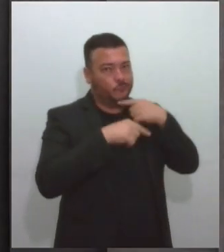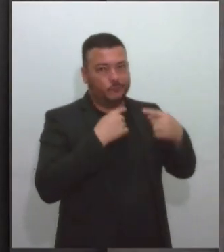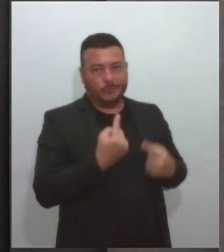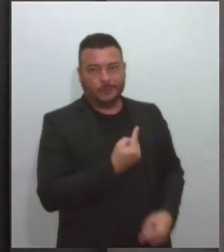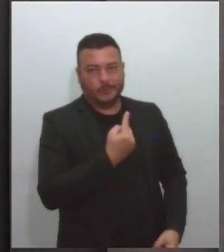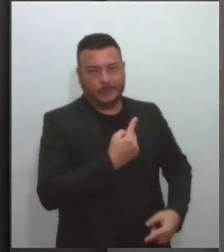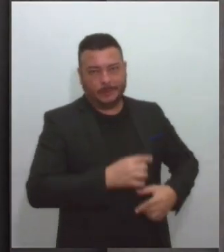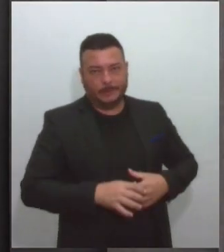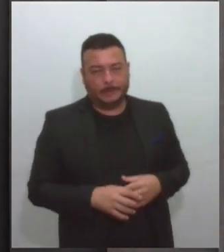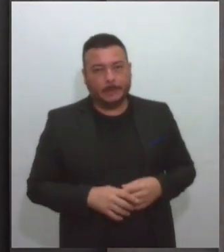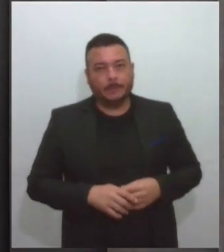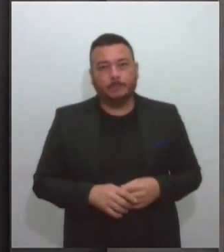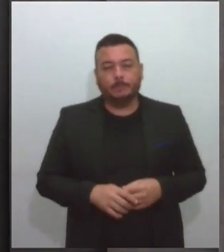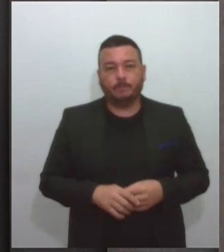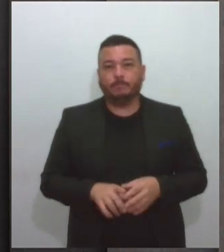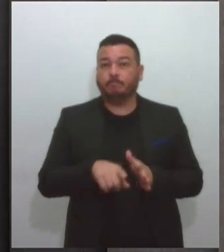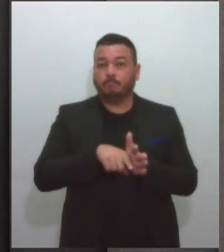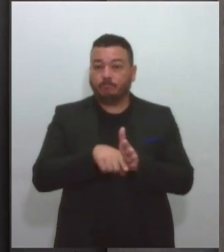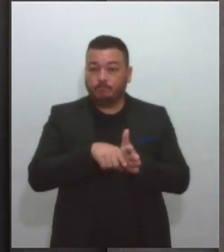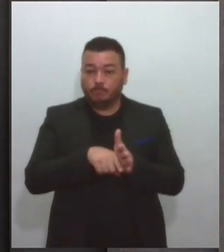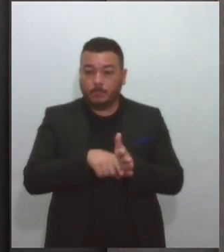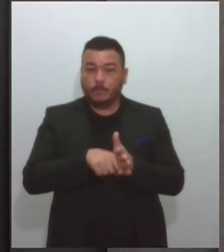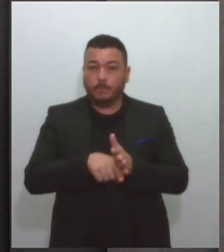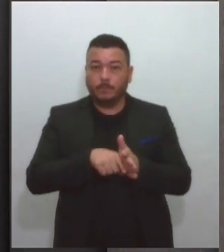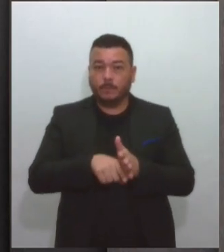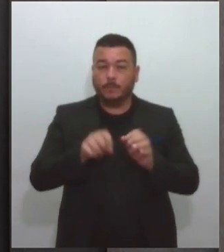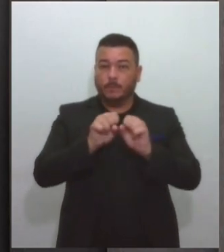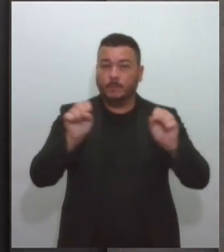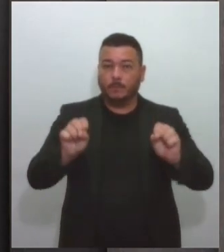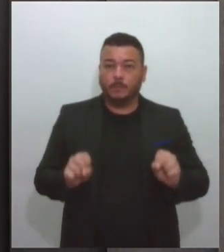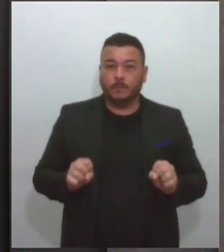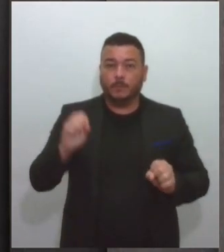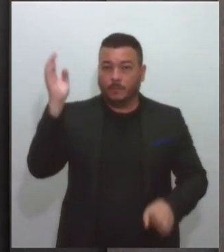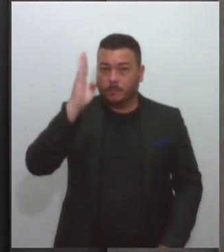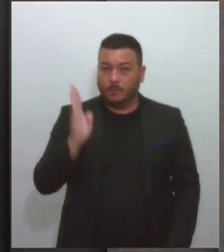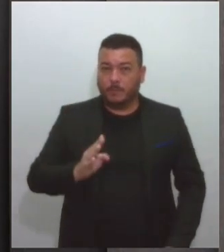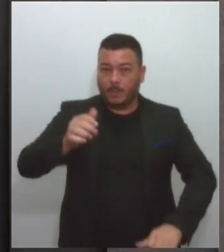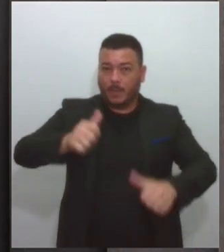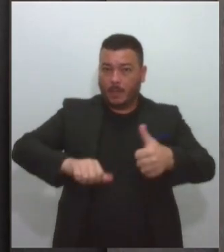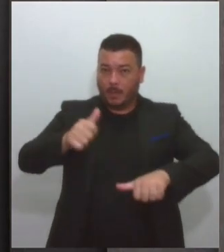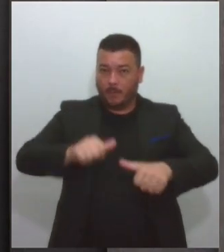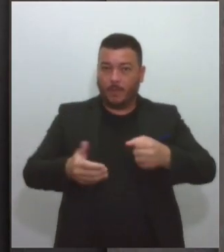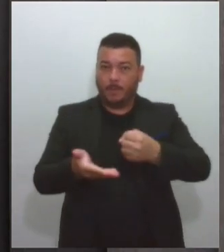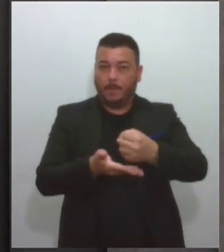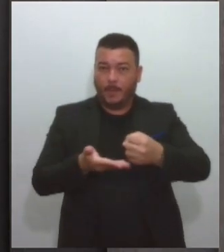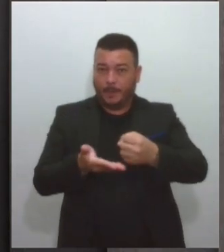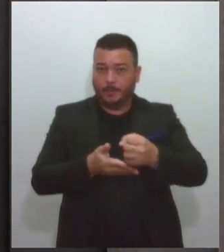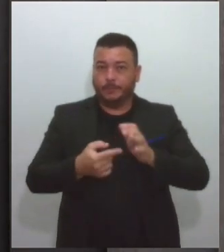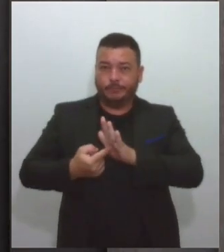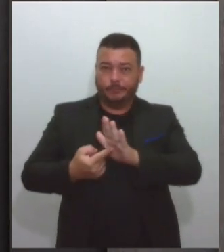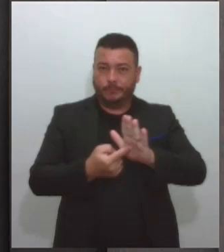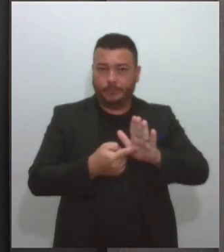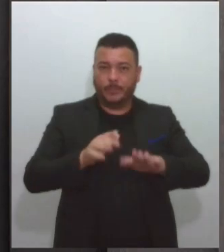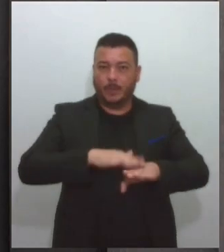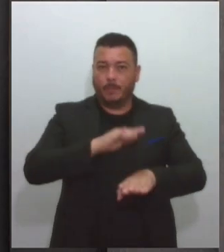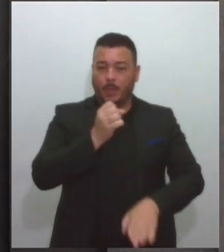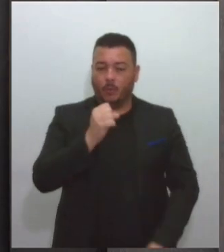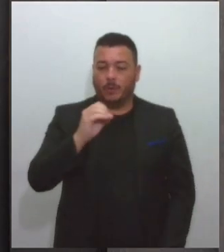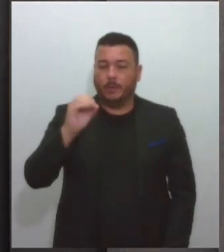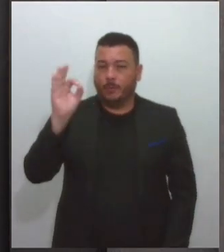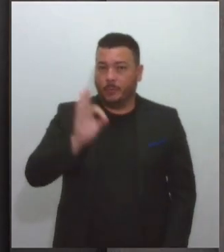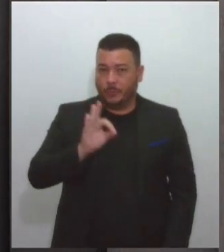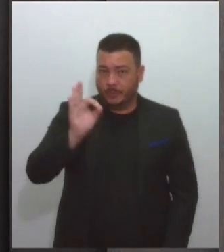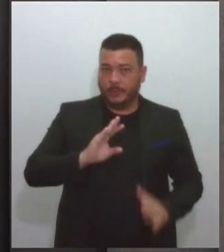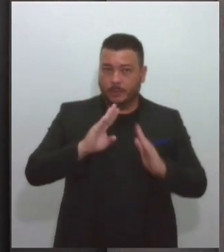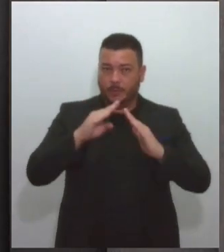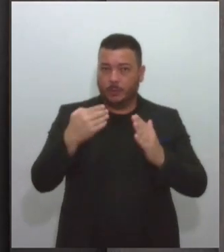Uma pesquisa realizada pelo Sistema Nacional de Avaliação Básica revela que mais de 80% das escolas da rede